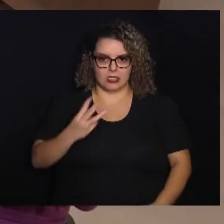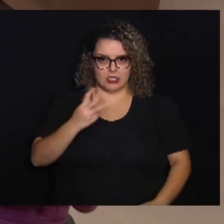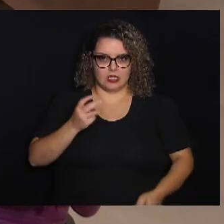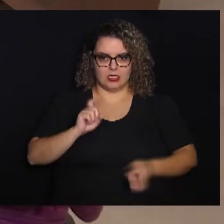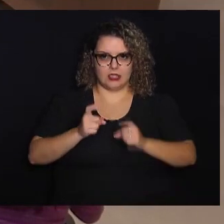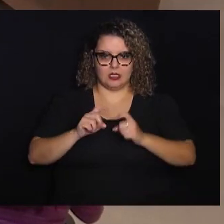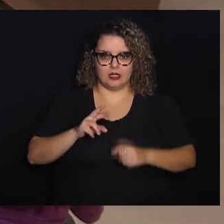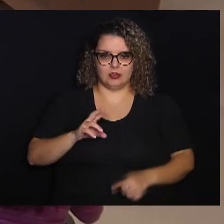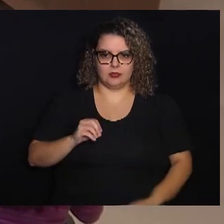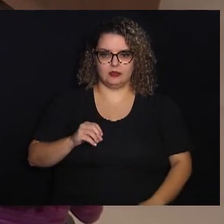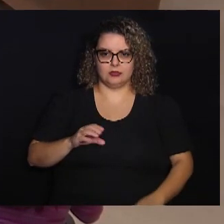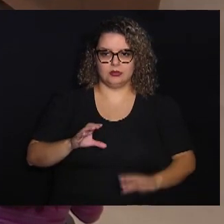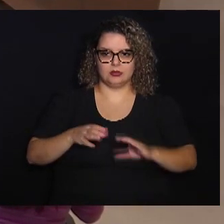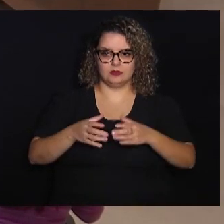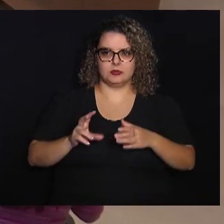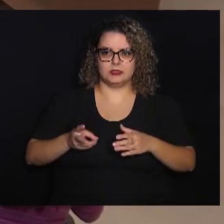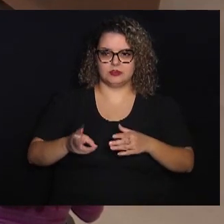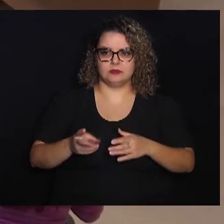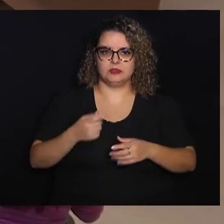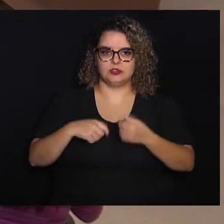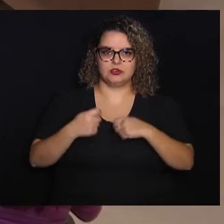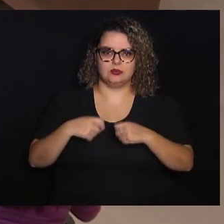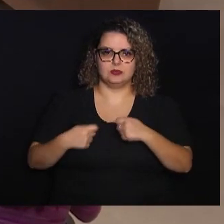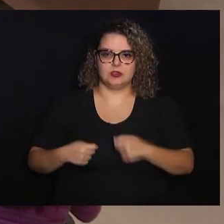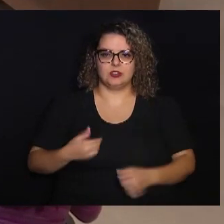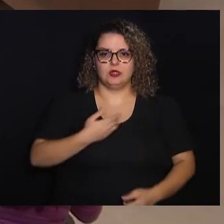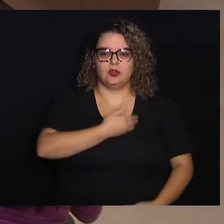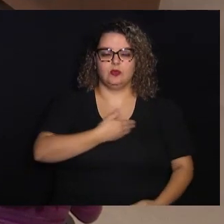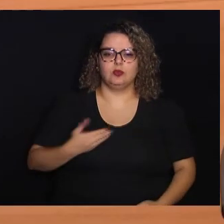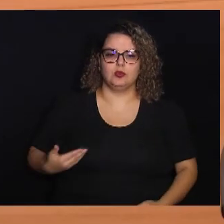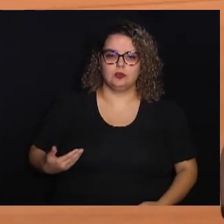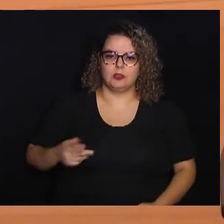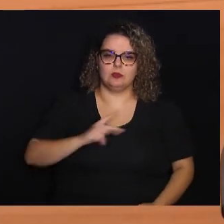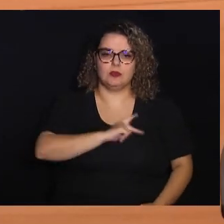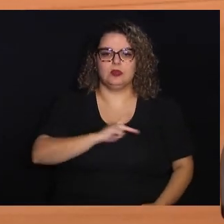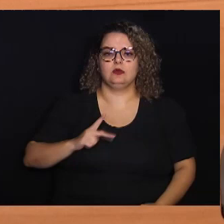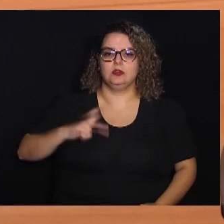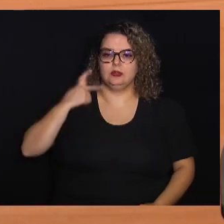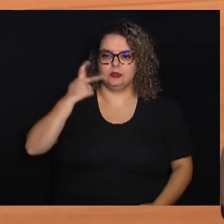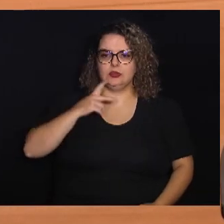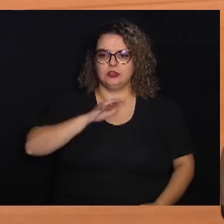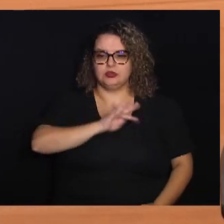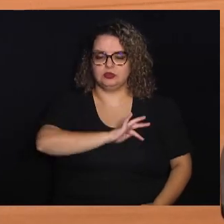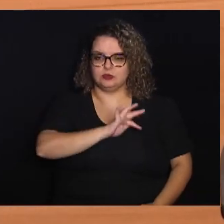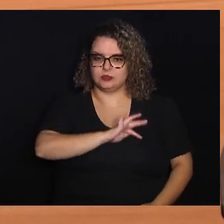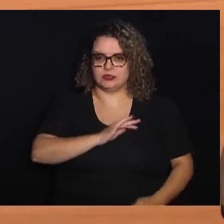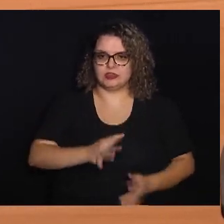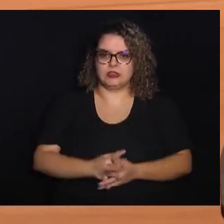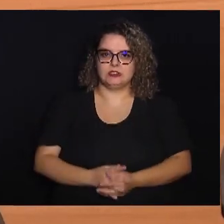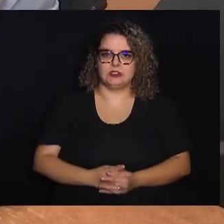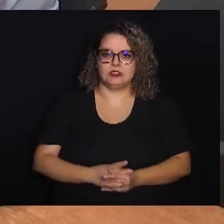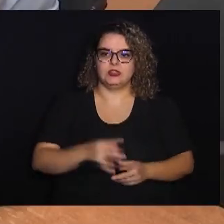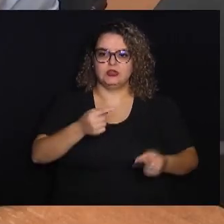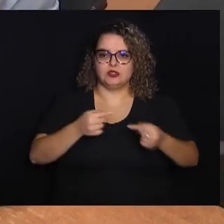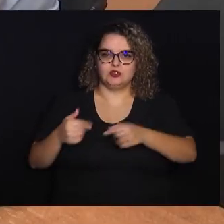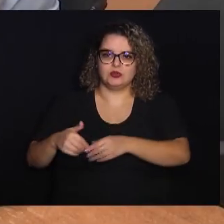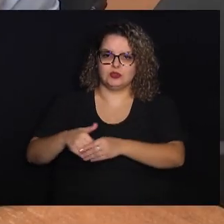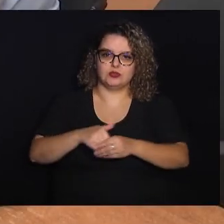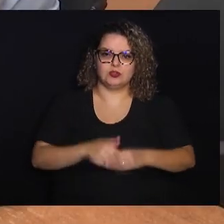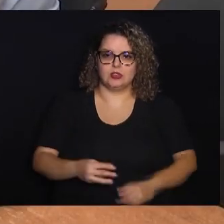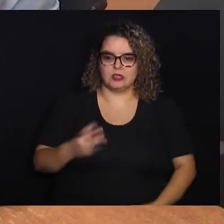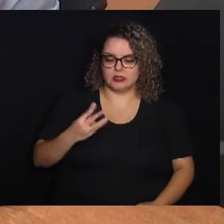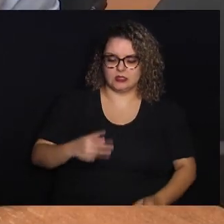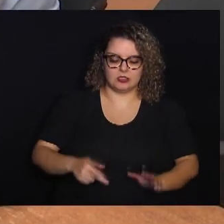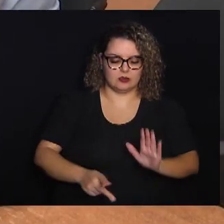a terceira reunião ordinária da comissão permanente de administração pública presidida pelo vereador Fernando Mendes discutiu e